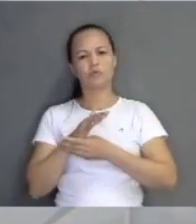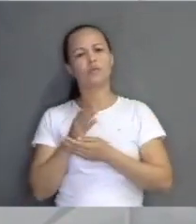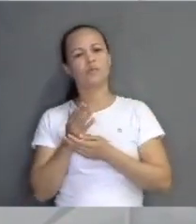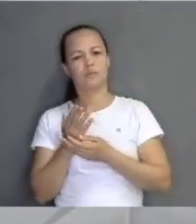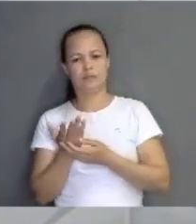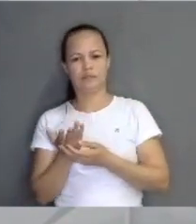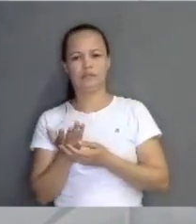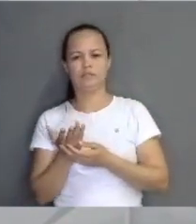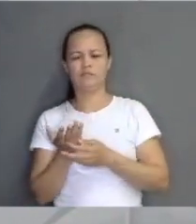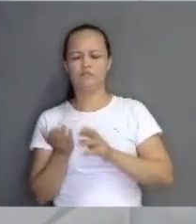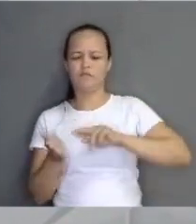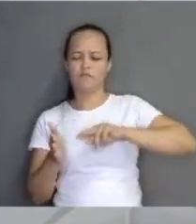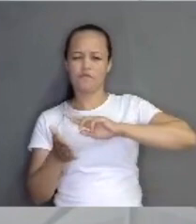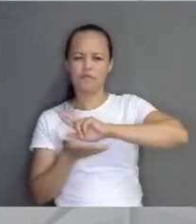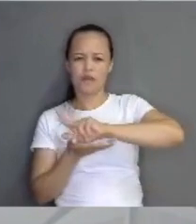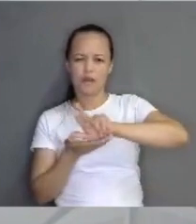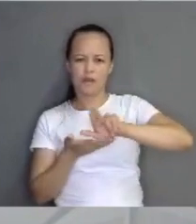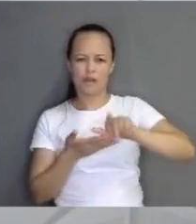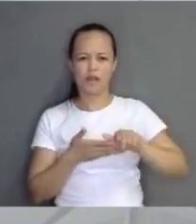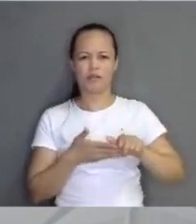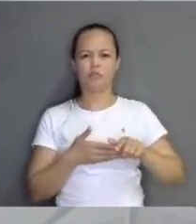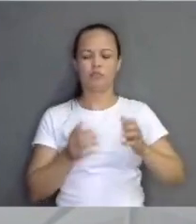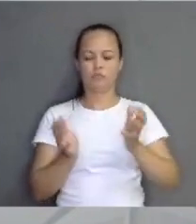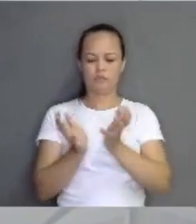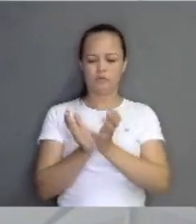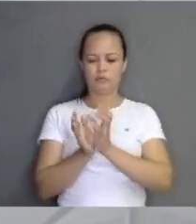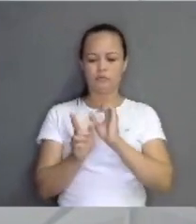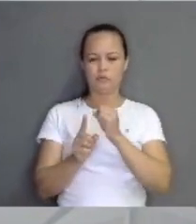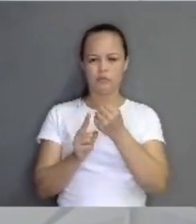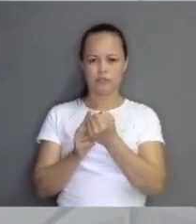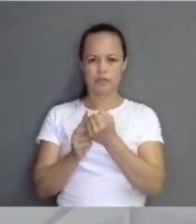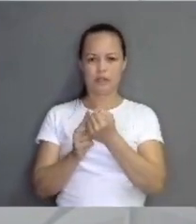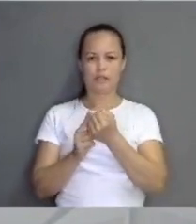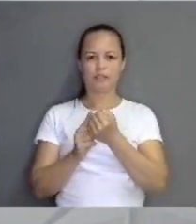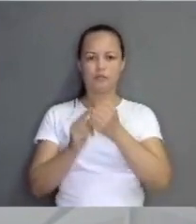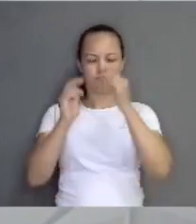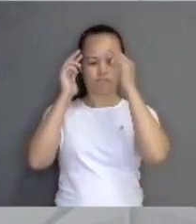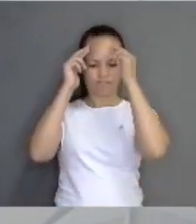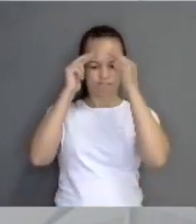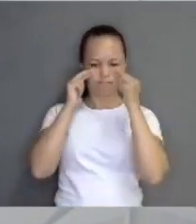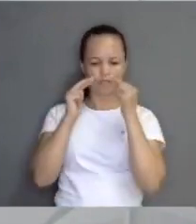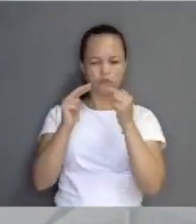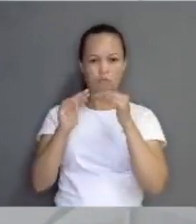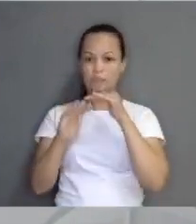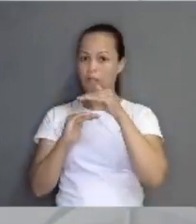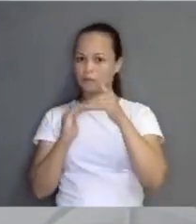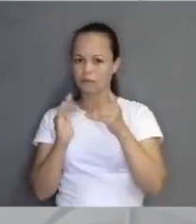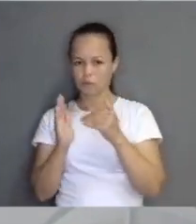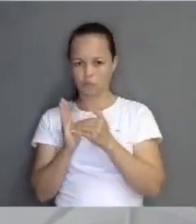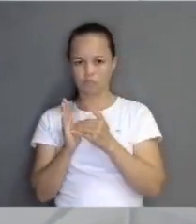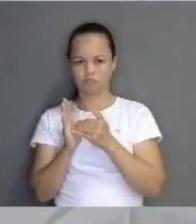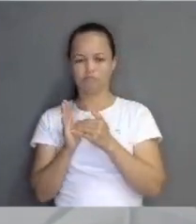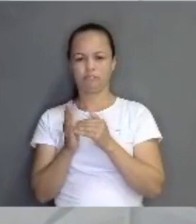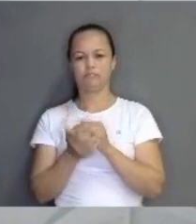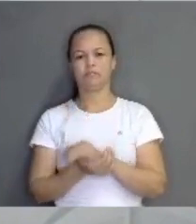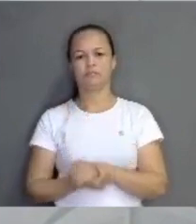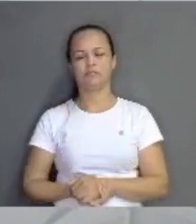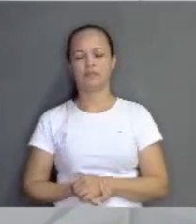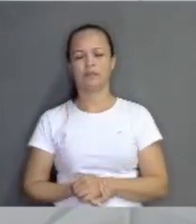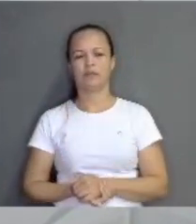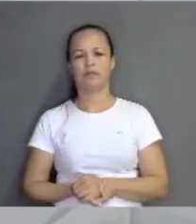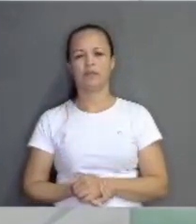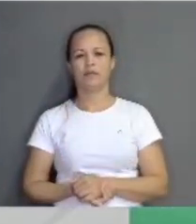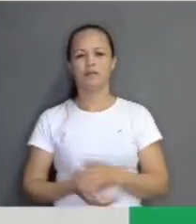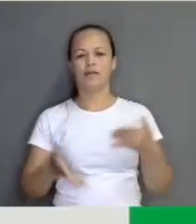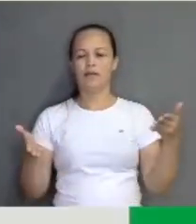grupos sociais, onde todos eles devem ser respeitados, tá certo? Vamos para a nossa revisão